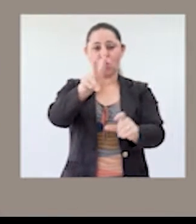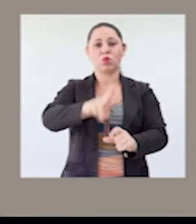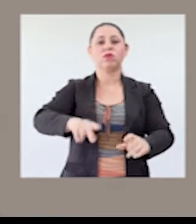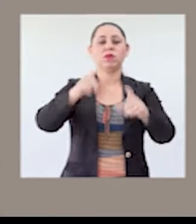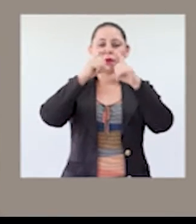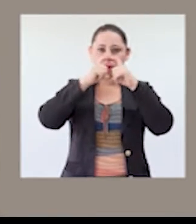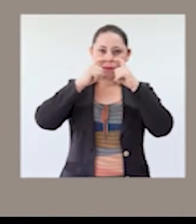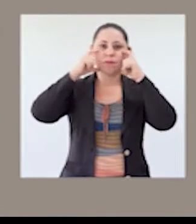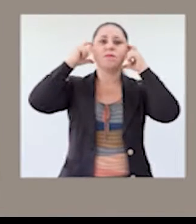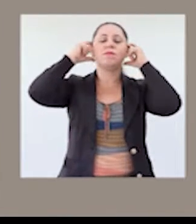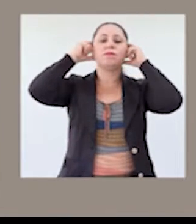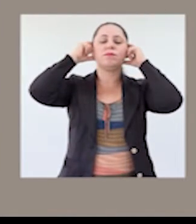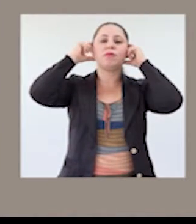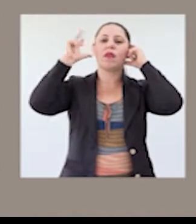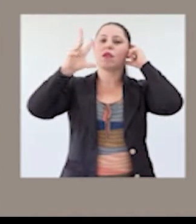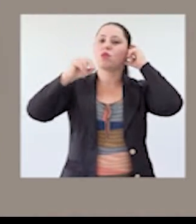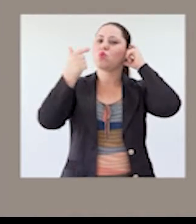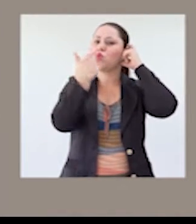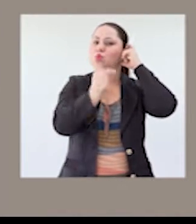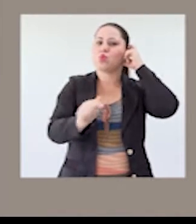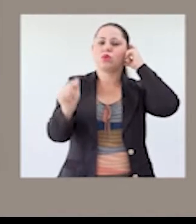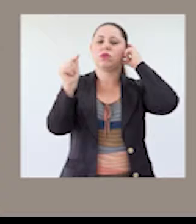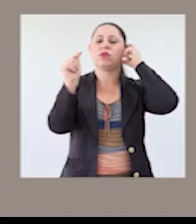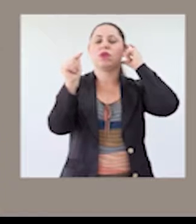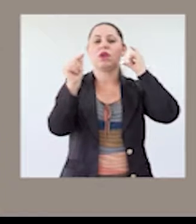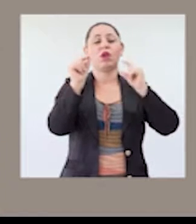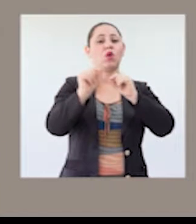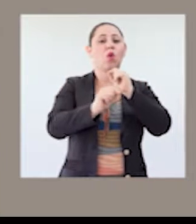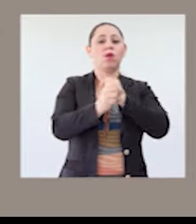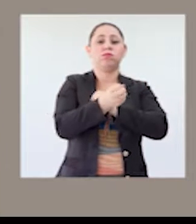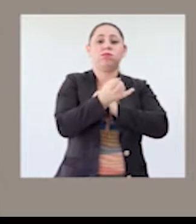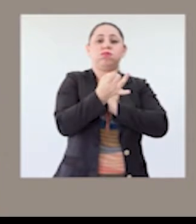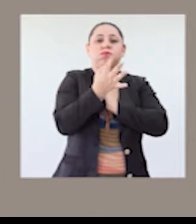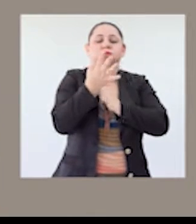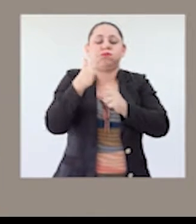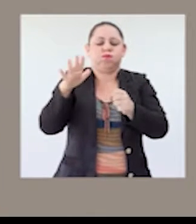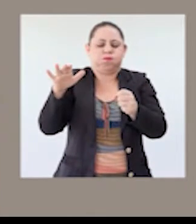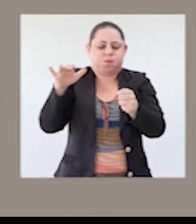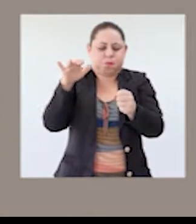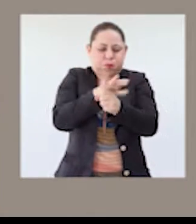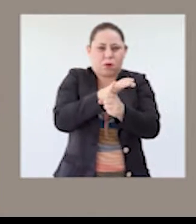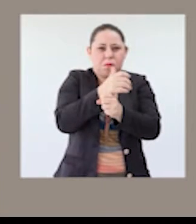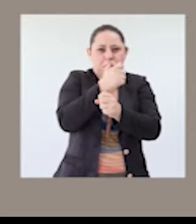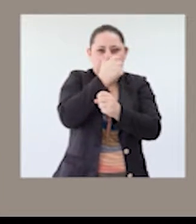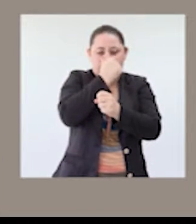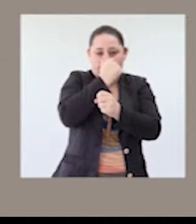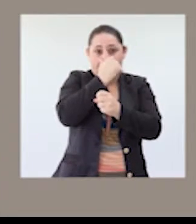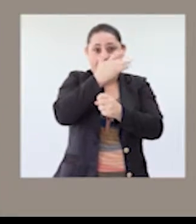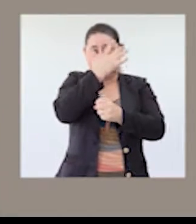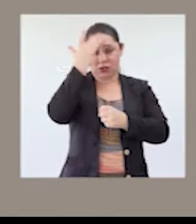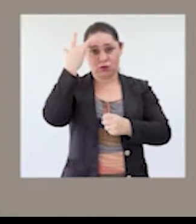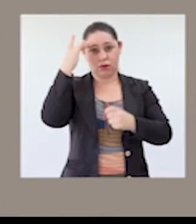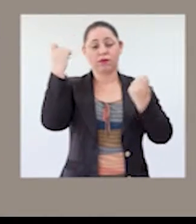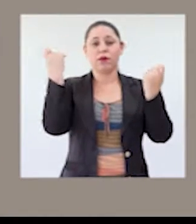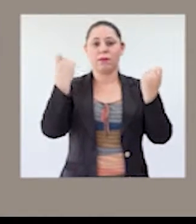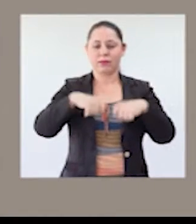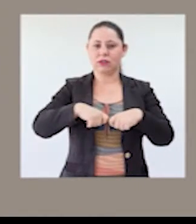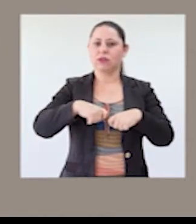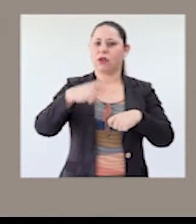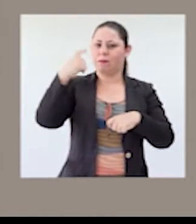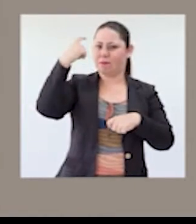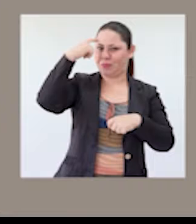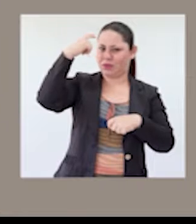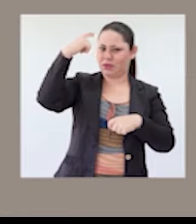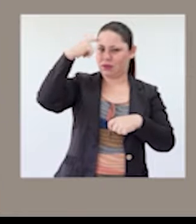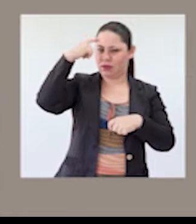participantes estejam usando máscara, para que não tenha um número abusivo, expressivo de participantes. Daí ele vai ter que